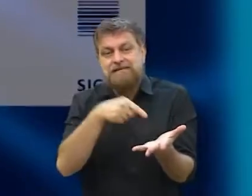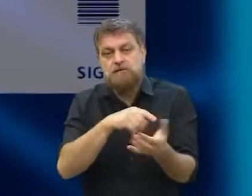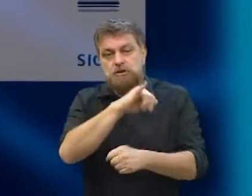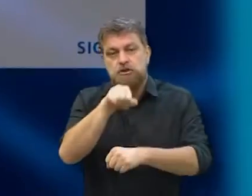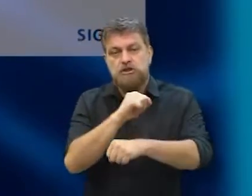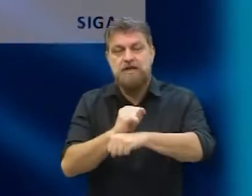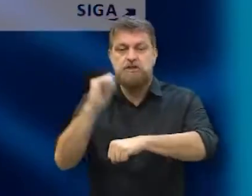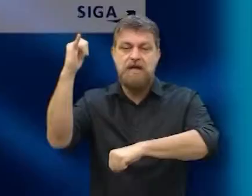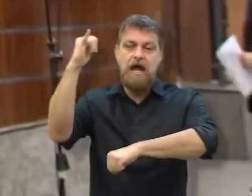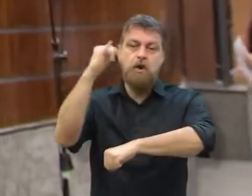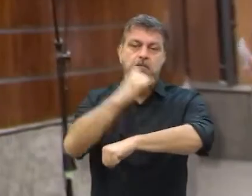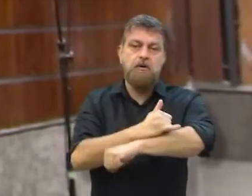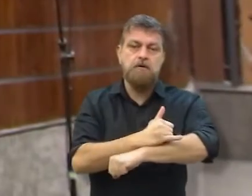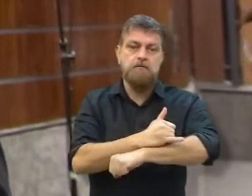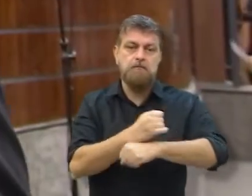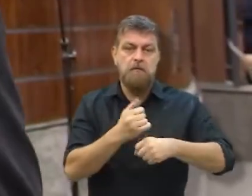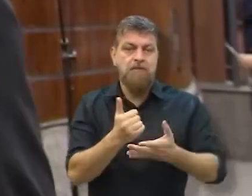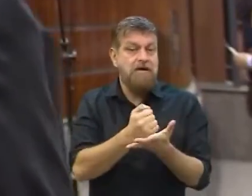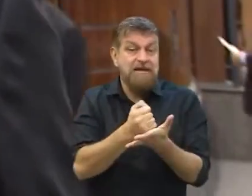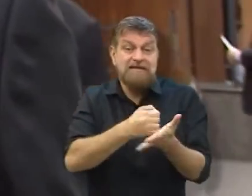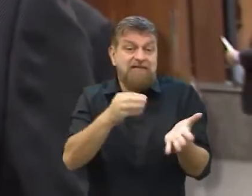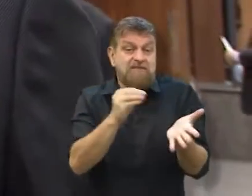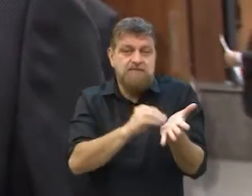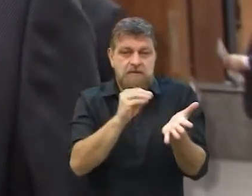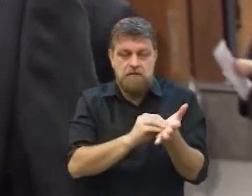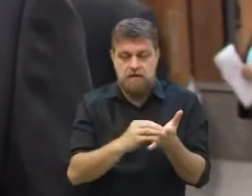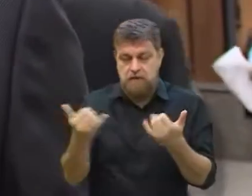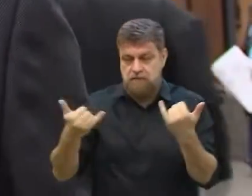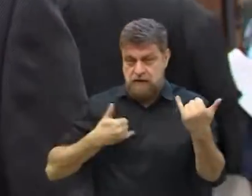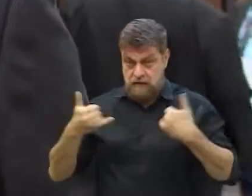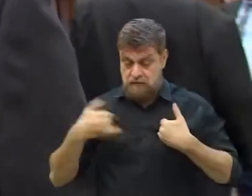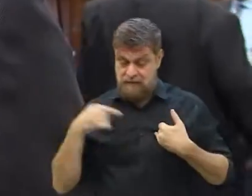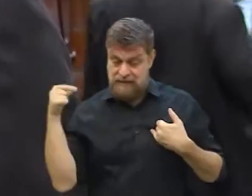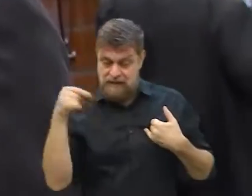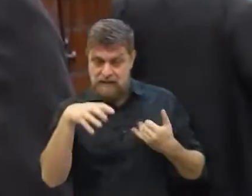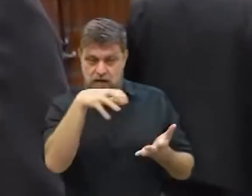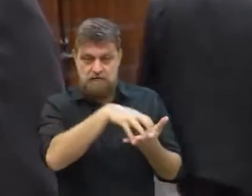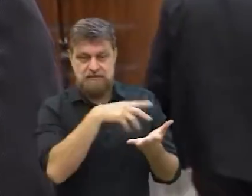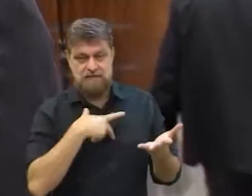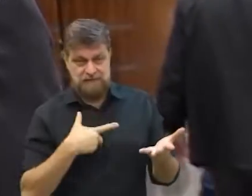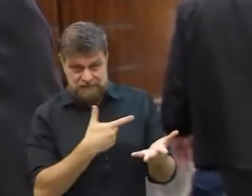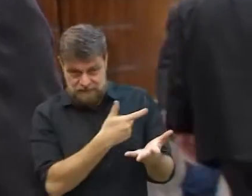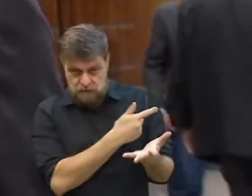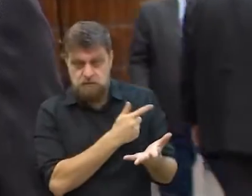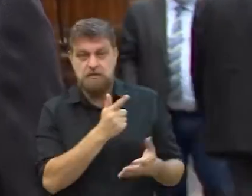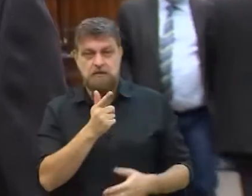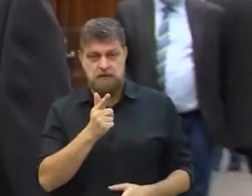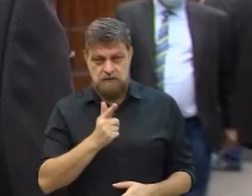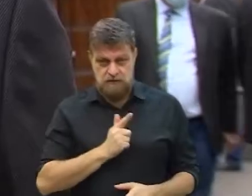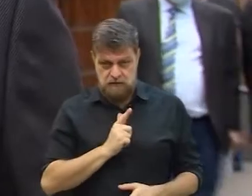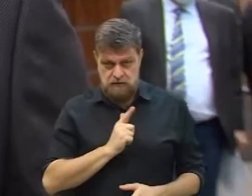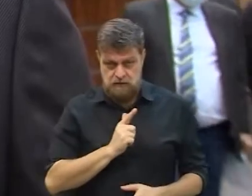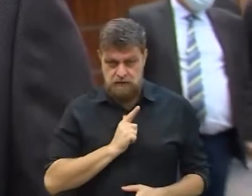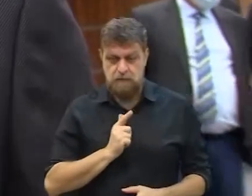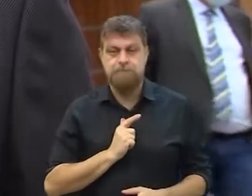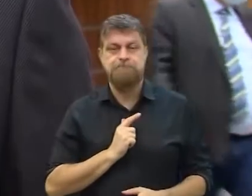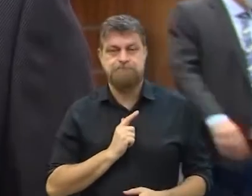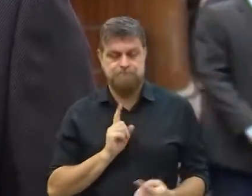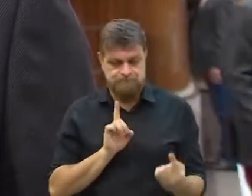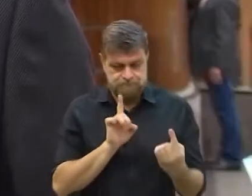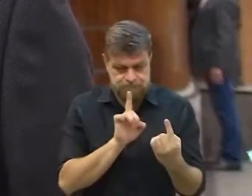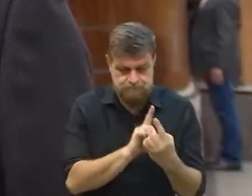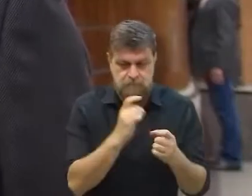do Jardim Aeroporto. Chegou até o meu conhecimento que o Centro de Saúde da Vila Aeroporto, apesar de ter